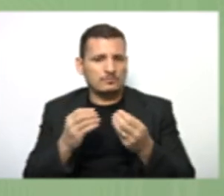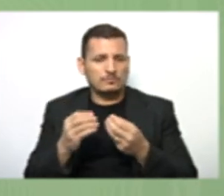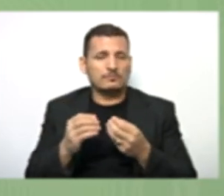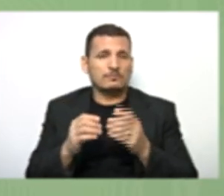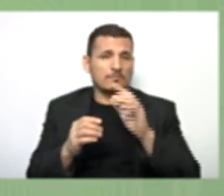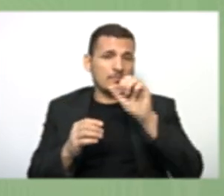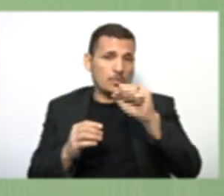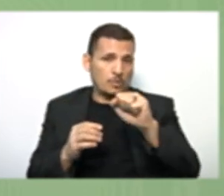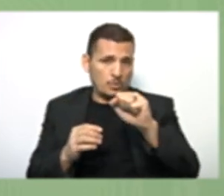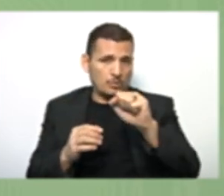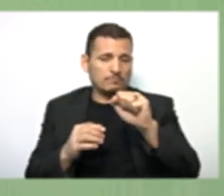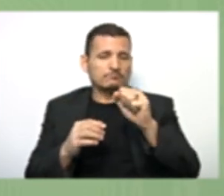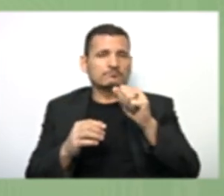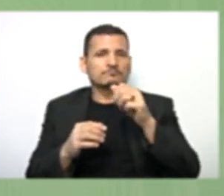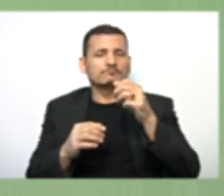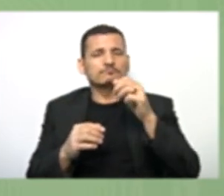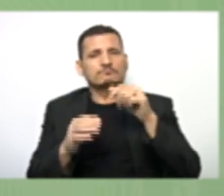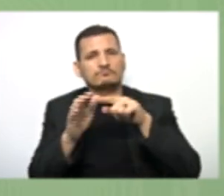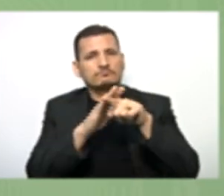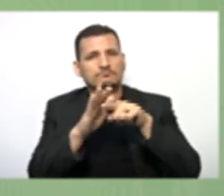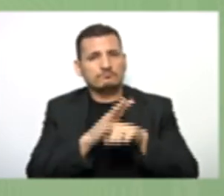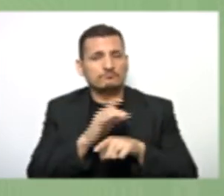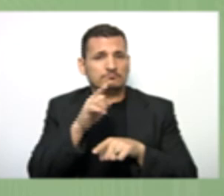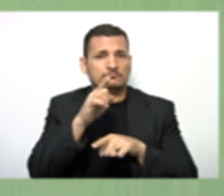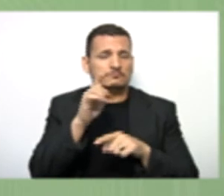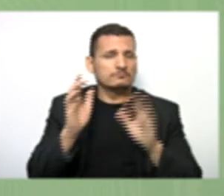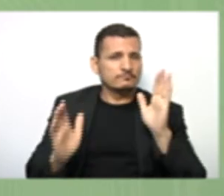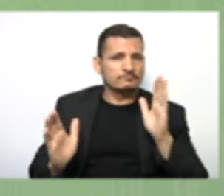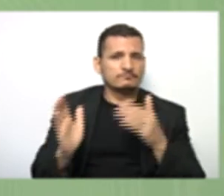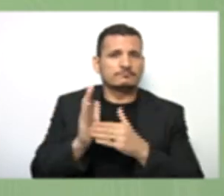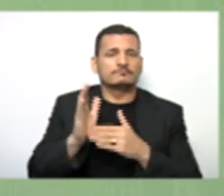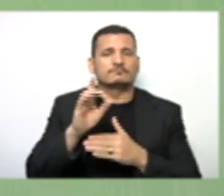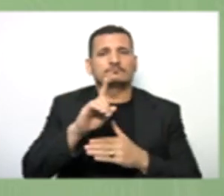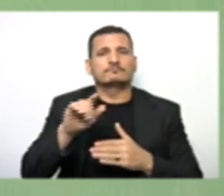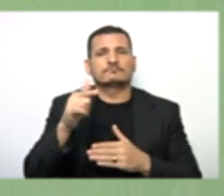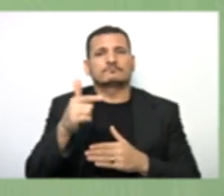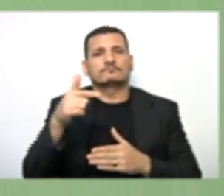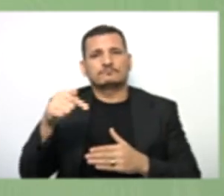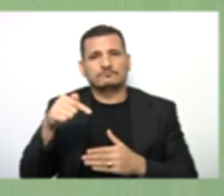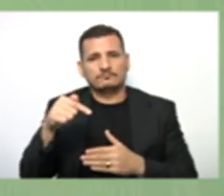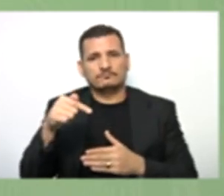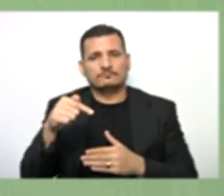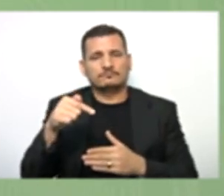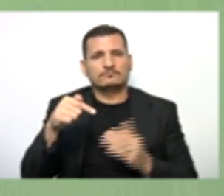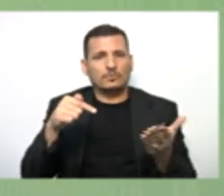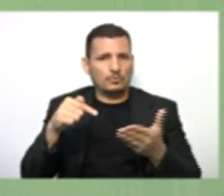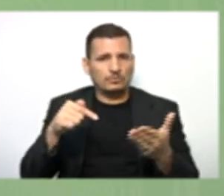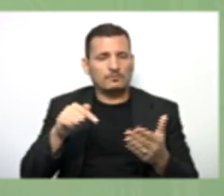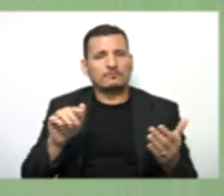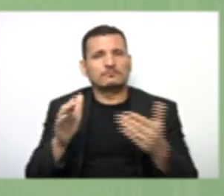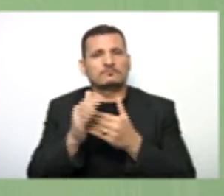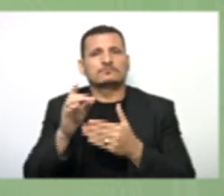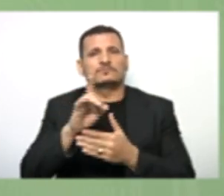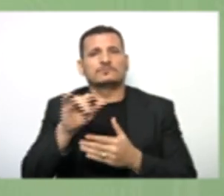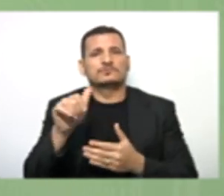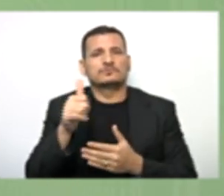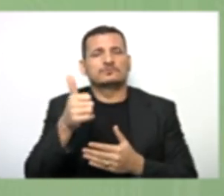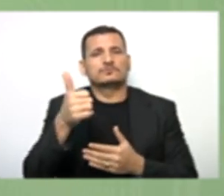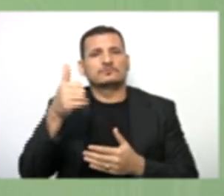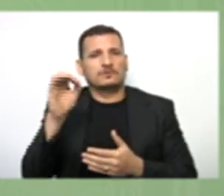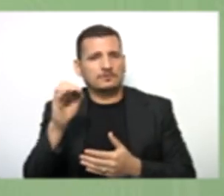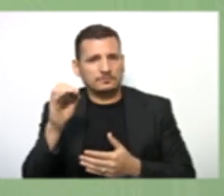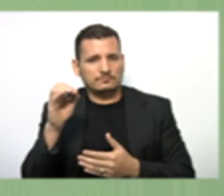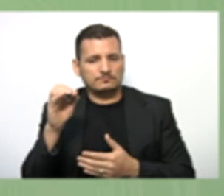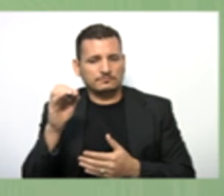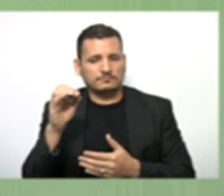que vocês têm o prazo do dia 27, que hoje, até o dia 10 para vocês realizarem essa atividade. Mas